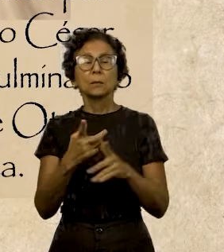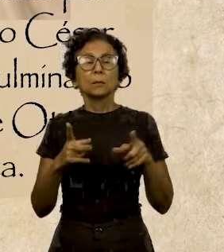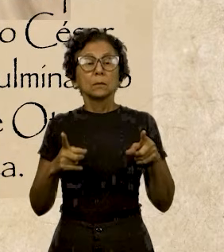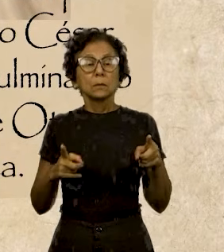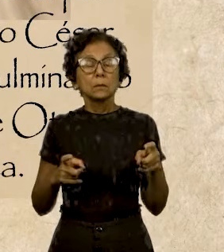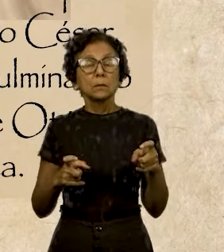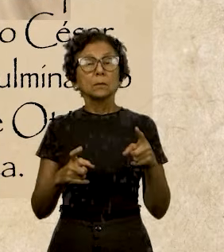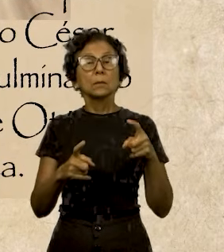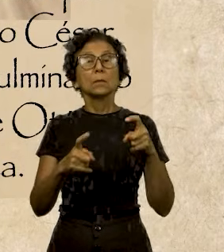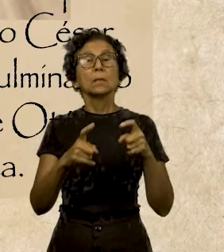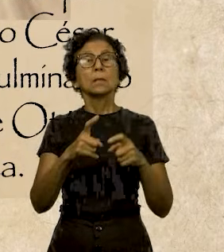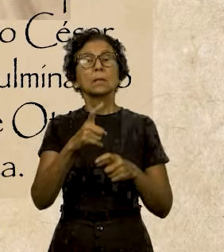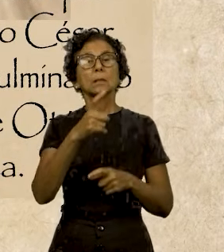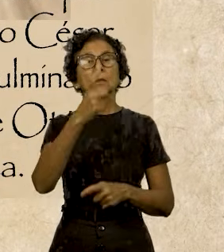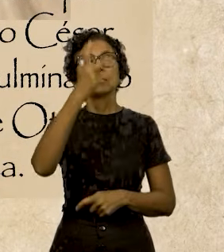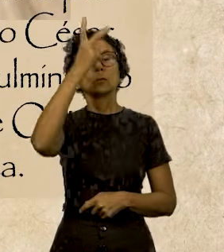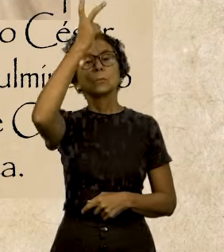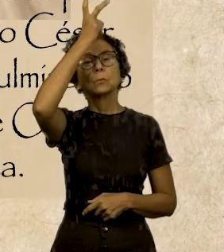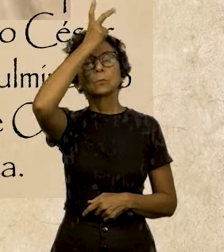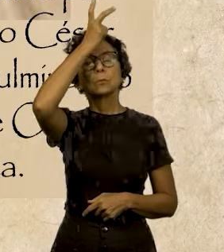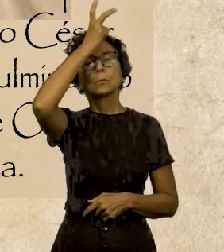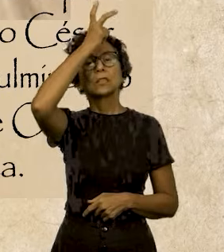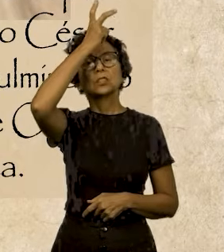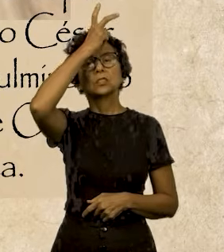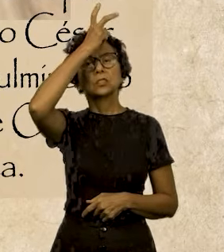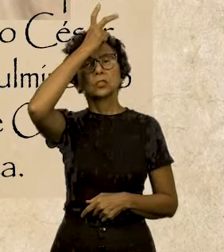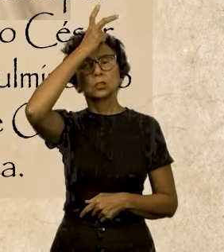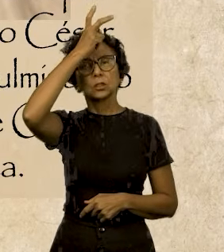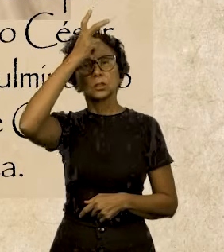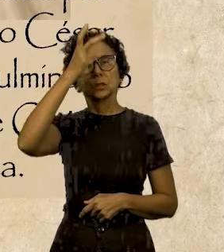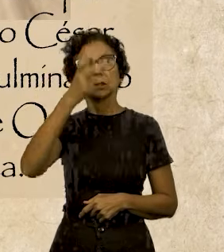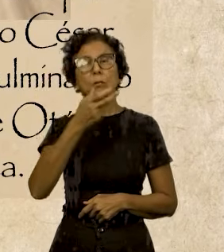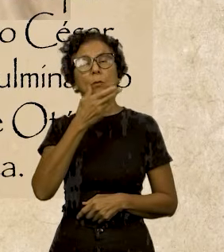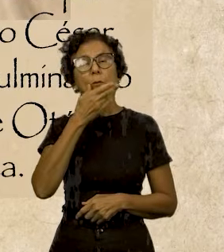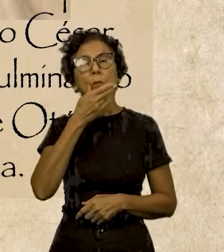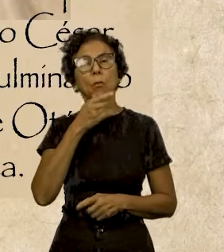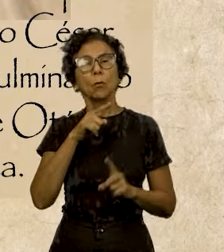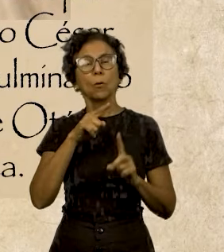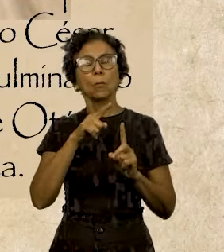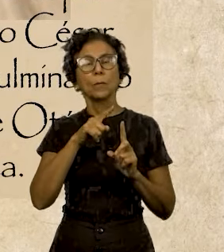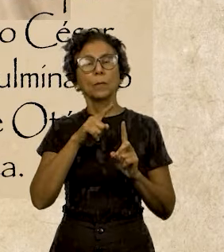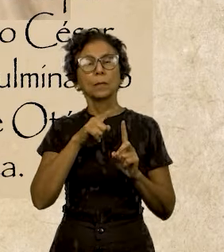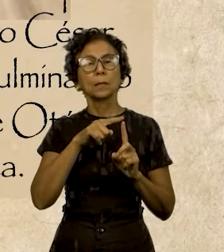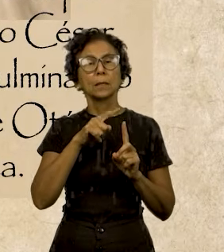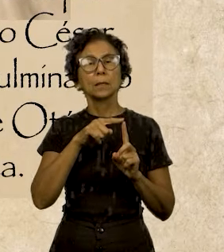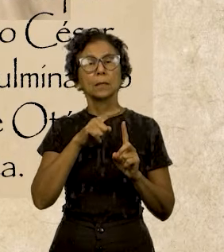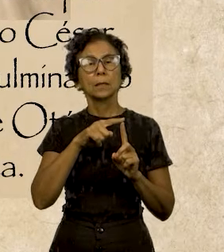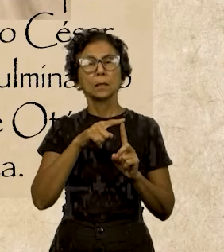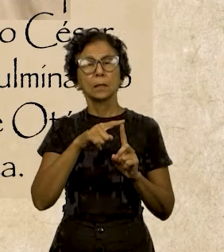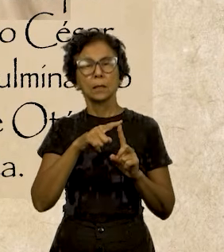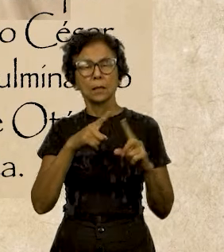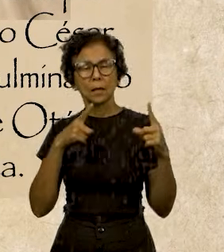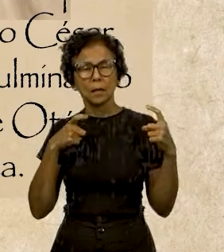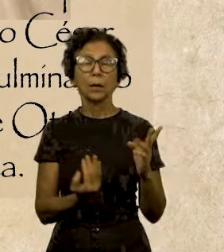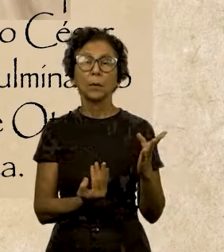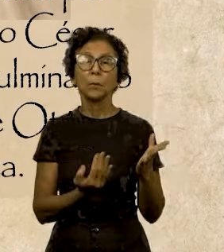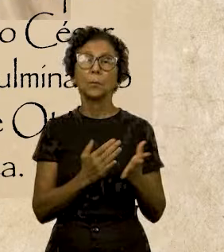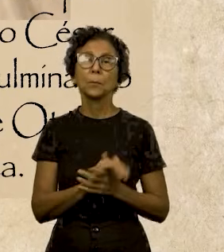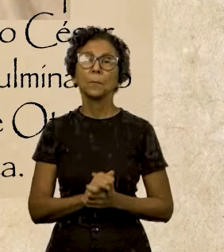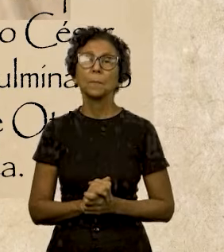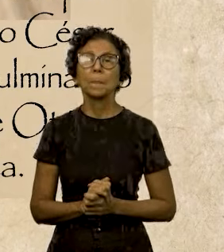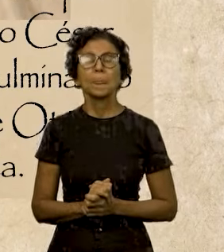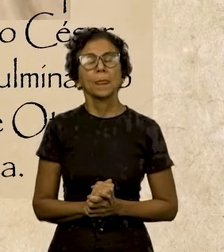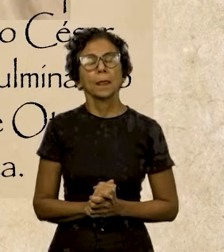guerreia e vence Marco Antônio e Cleópatra. E aí ele fica sozinho. E lá em 27 ele é tornado